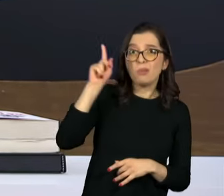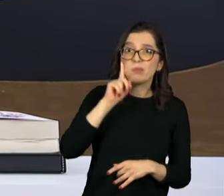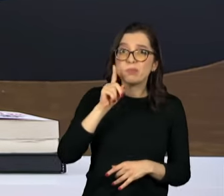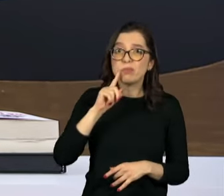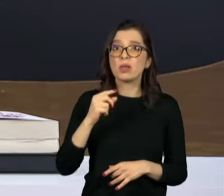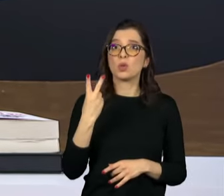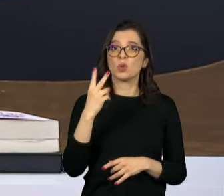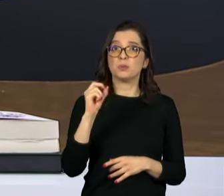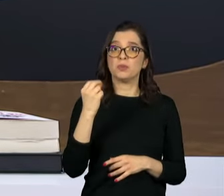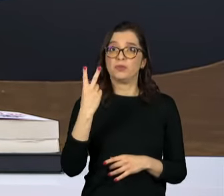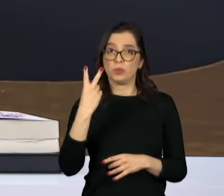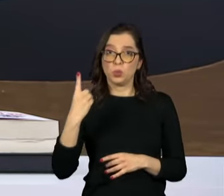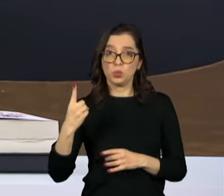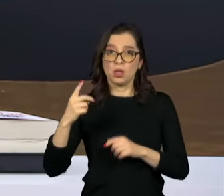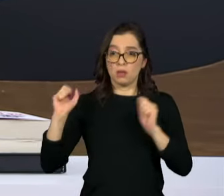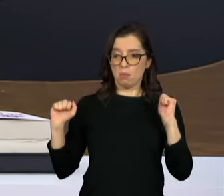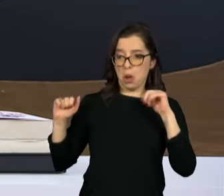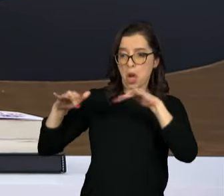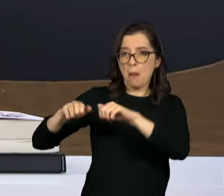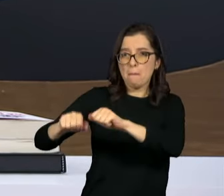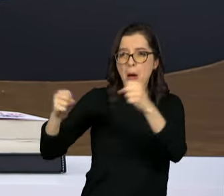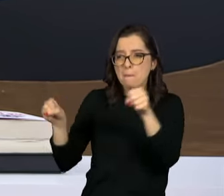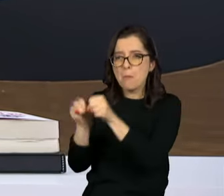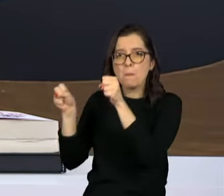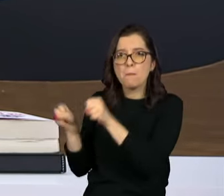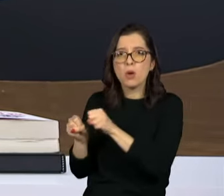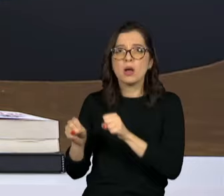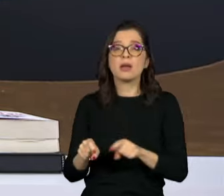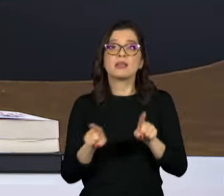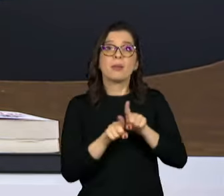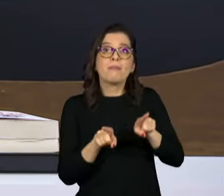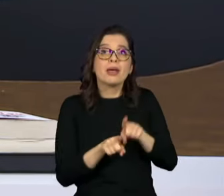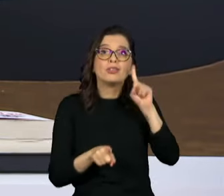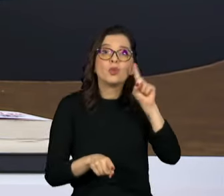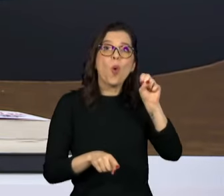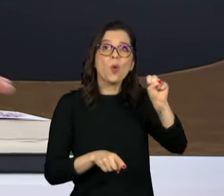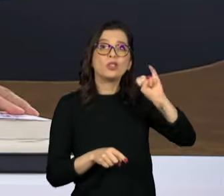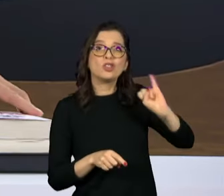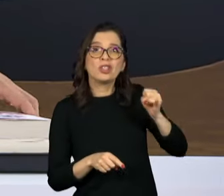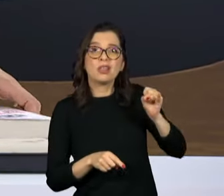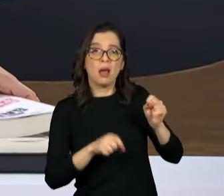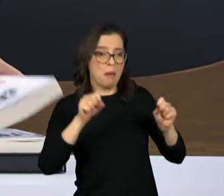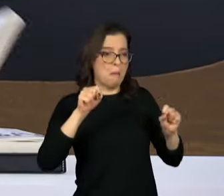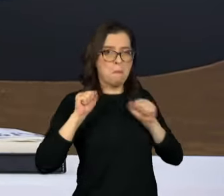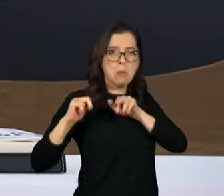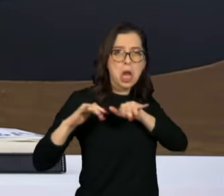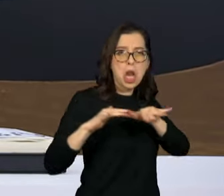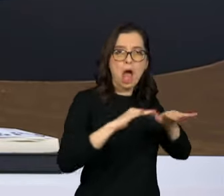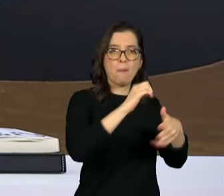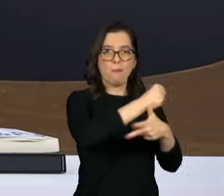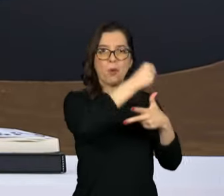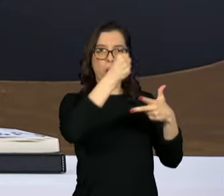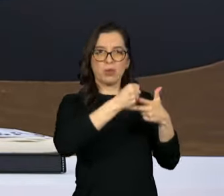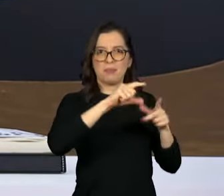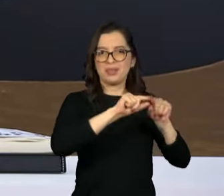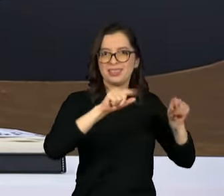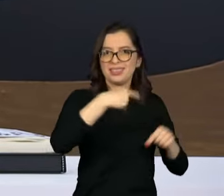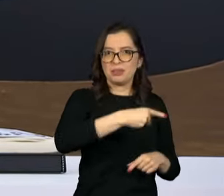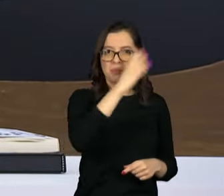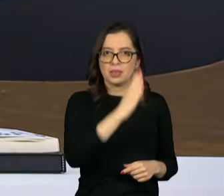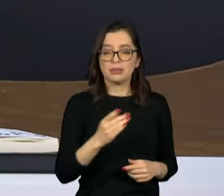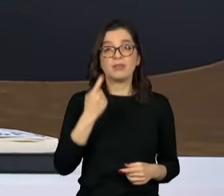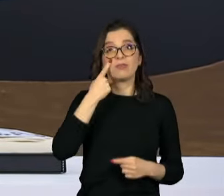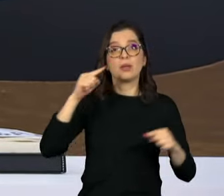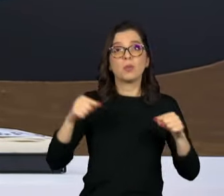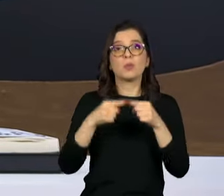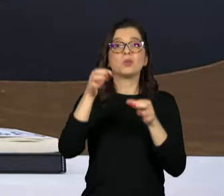e o 8 de janeiro de 2023 no Brasil mostram a atualidade desse livro aqui, O Descontentamento